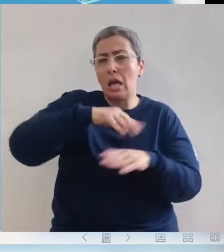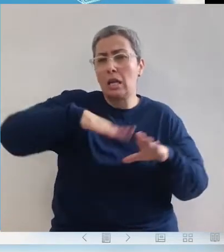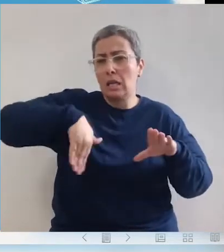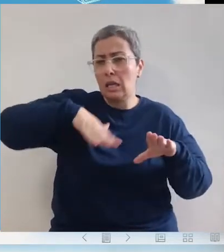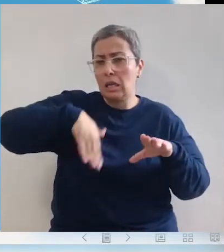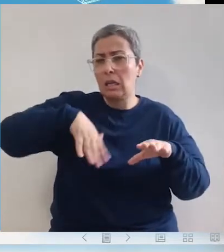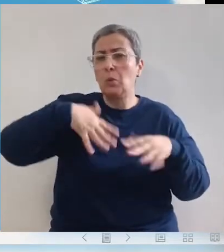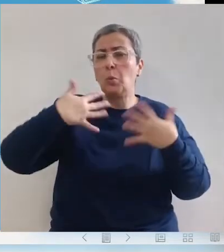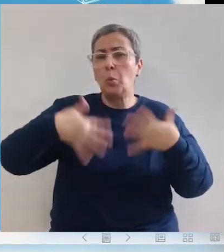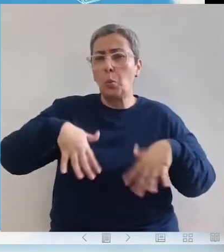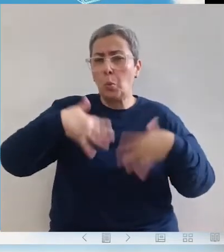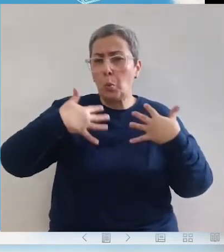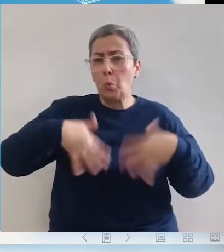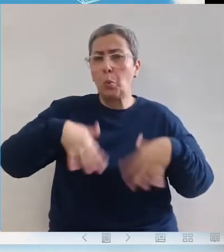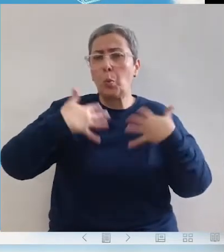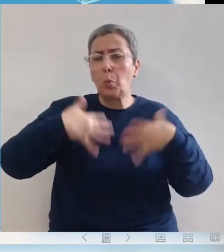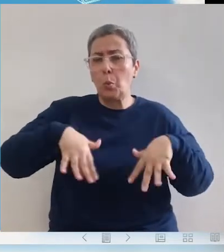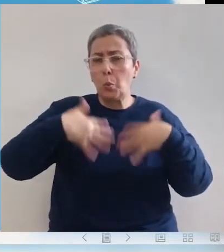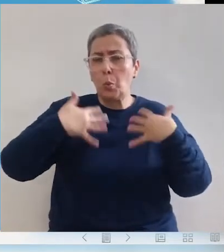arenosa,